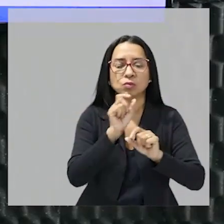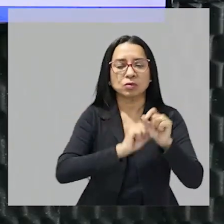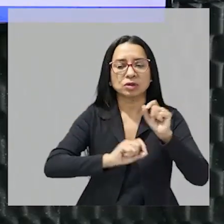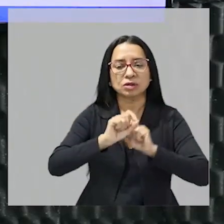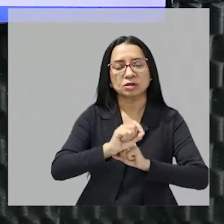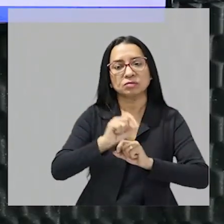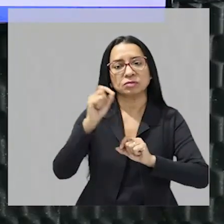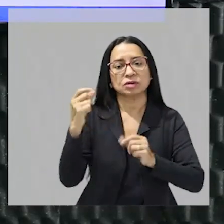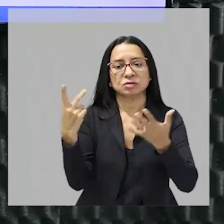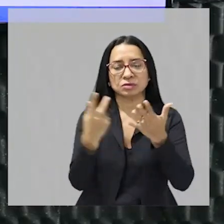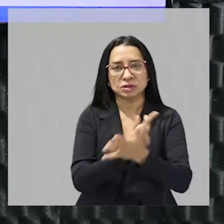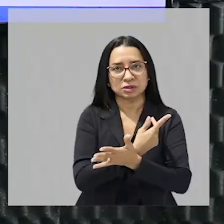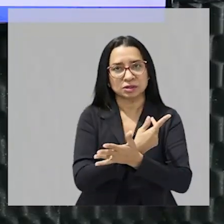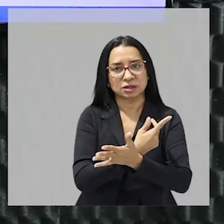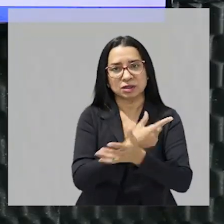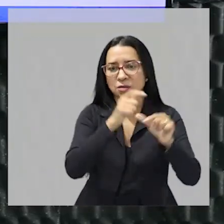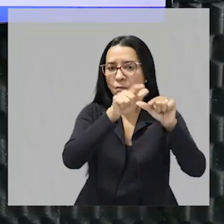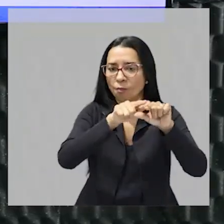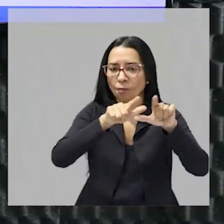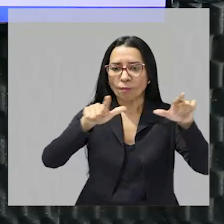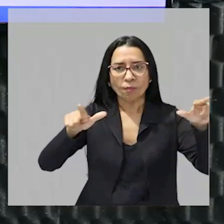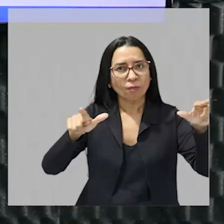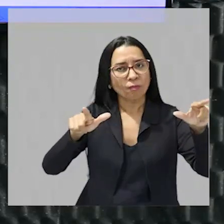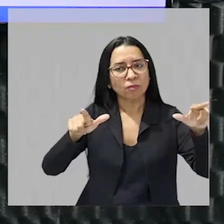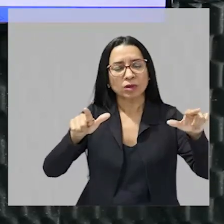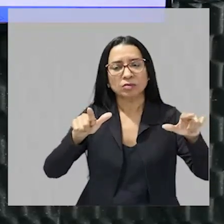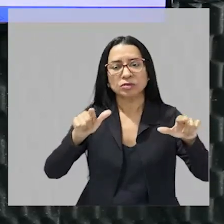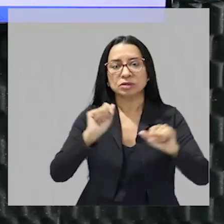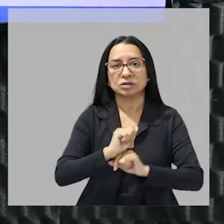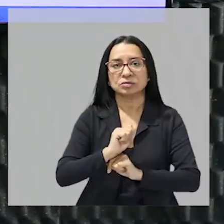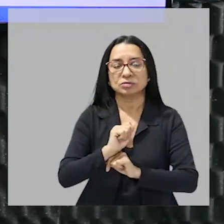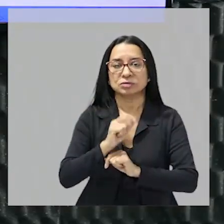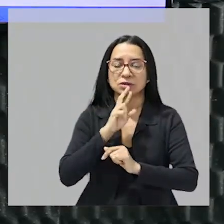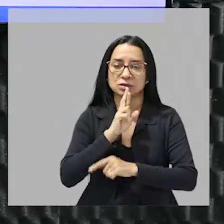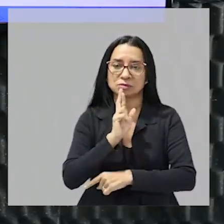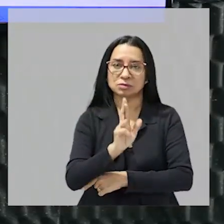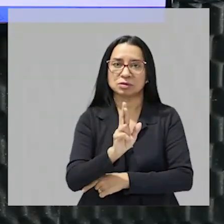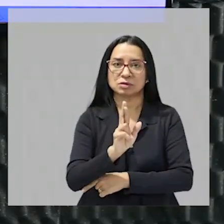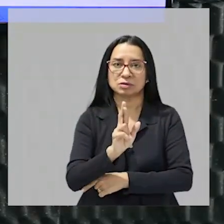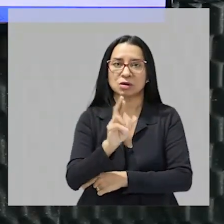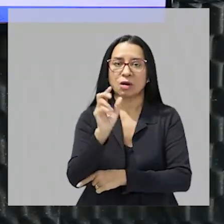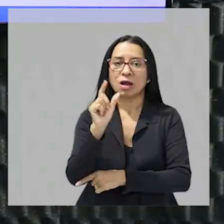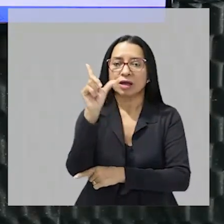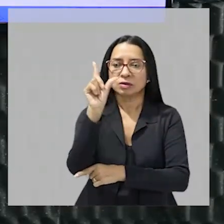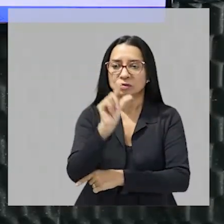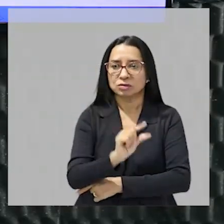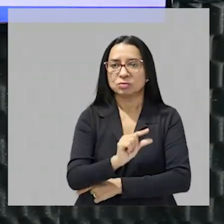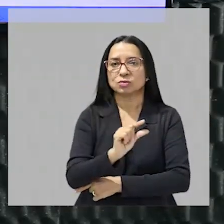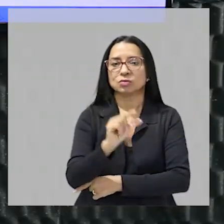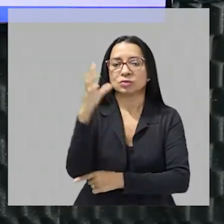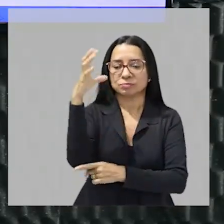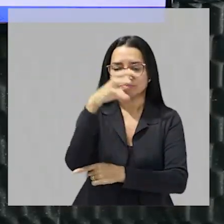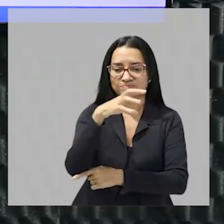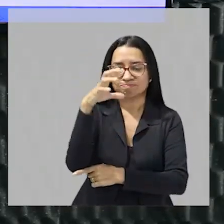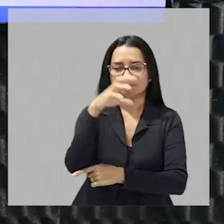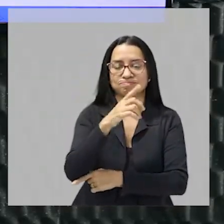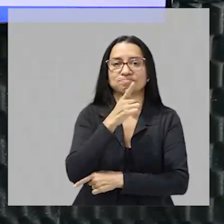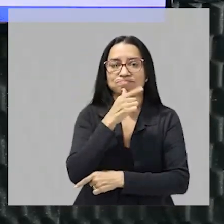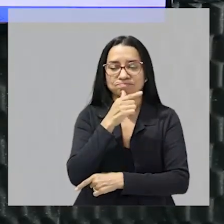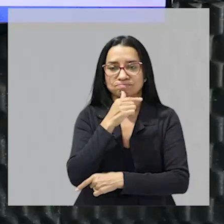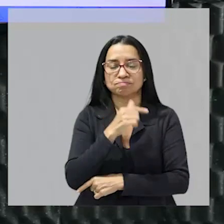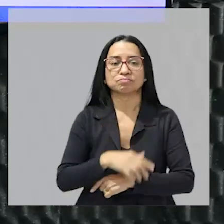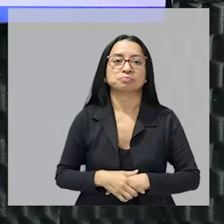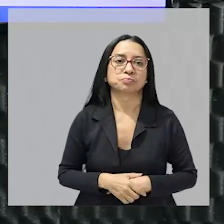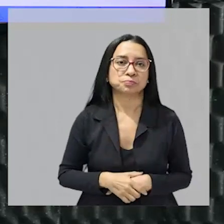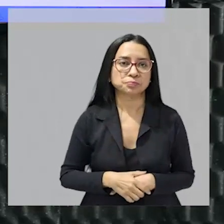ser rios voadores secos. Não vai chover, resultado, baixo índice pluviométrico, galera. Então vamos para cá para o gabarito, tá? Então,